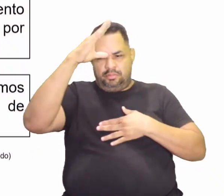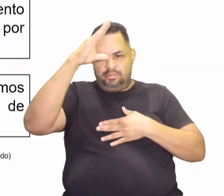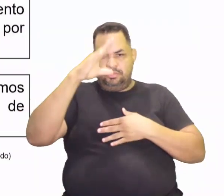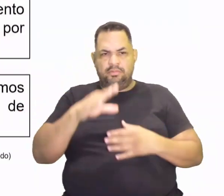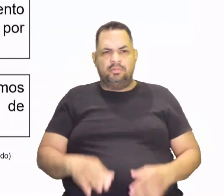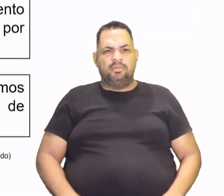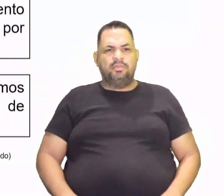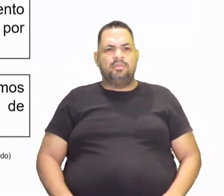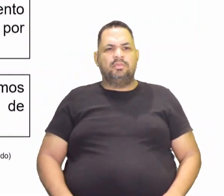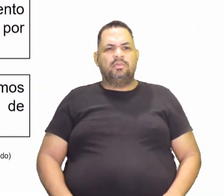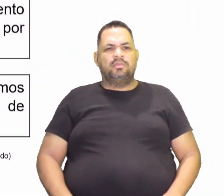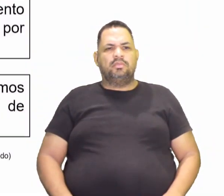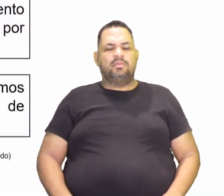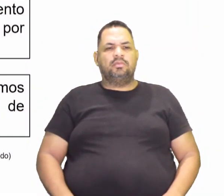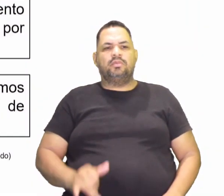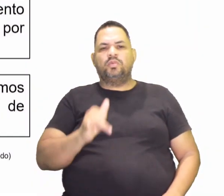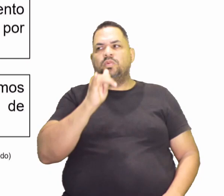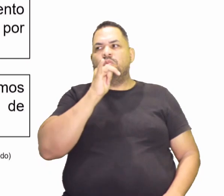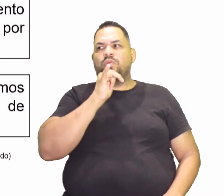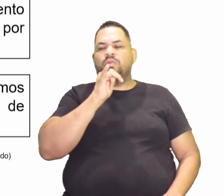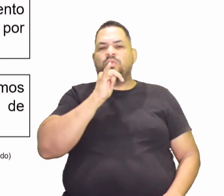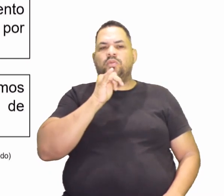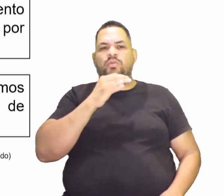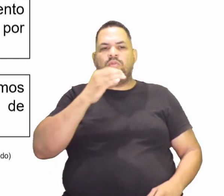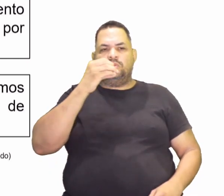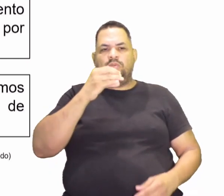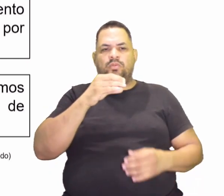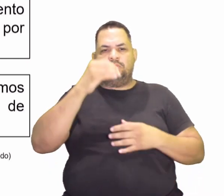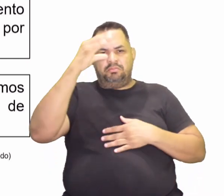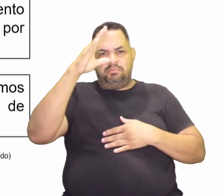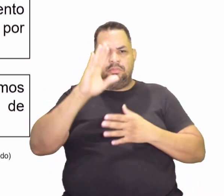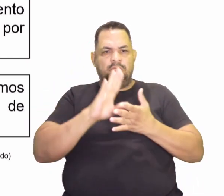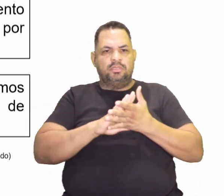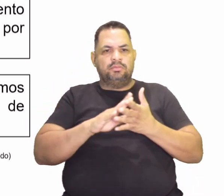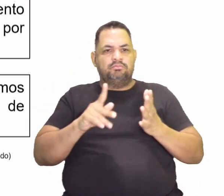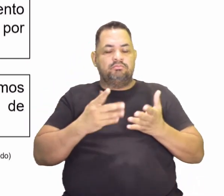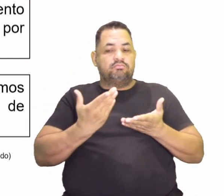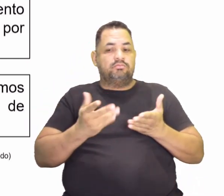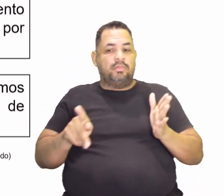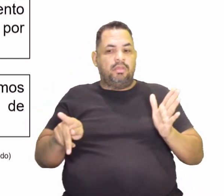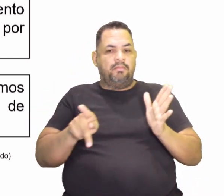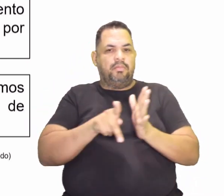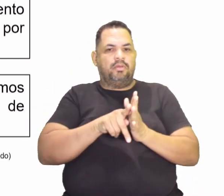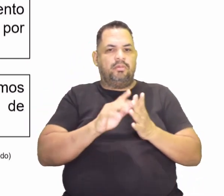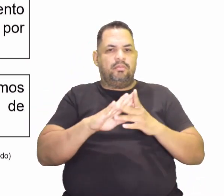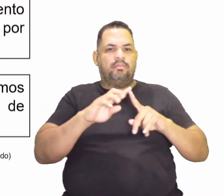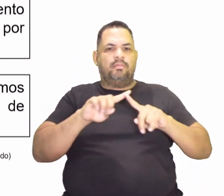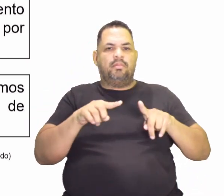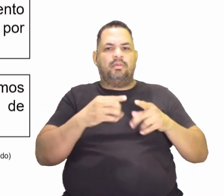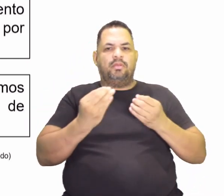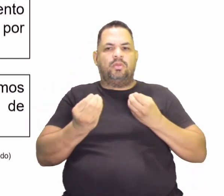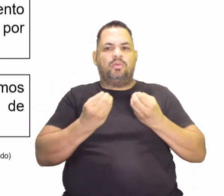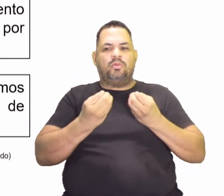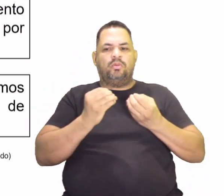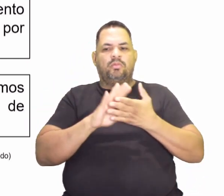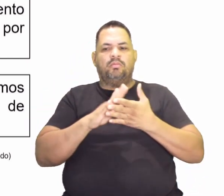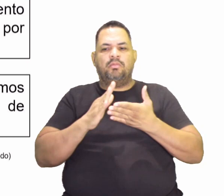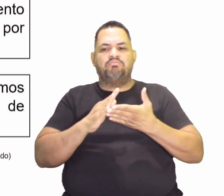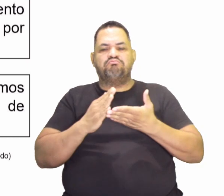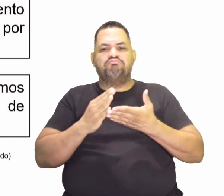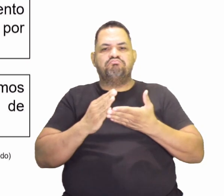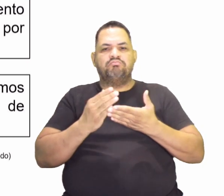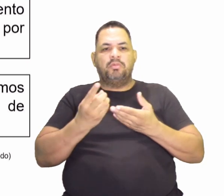conhecimento. Por exemplo, o conhecimento não é inato, mas do modo como, né,